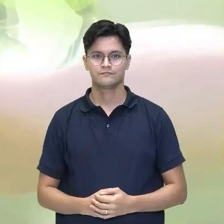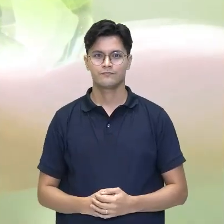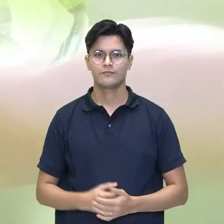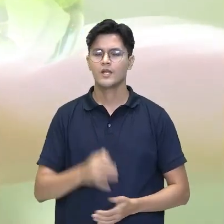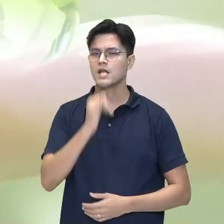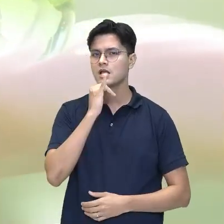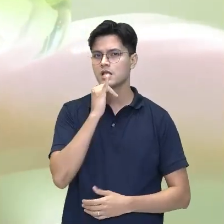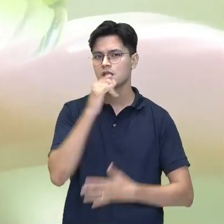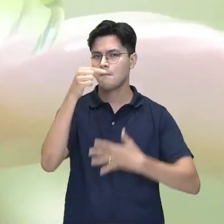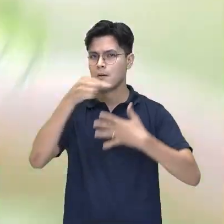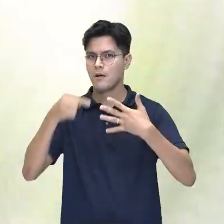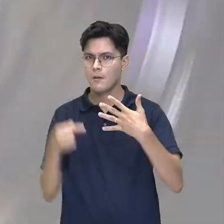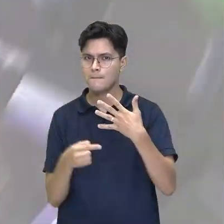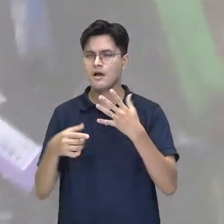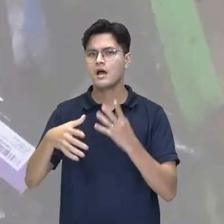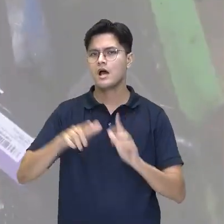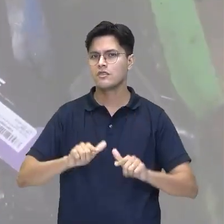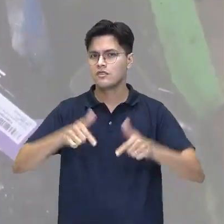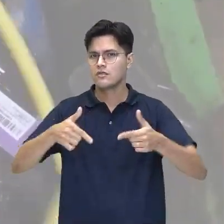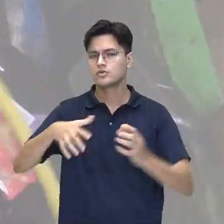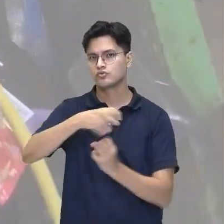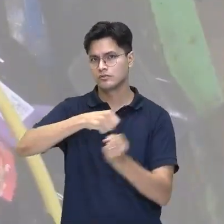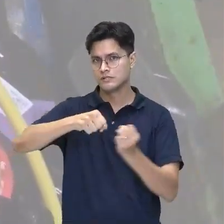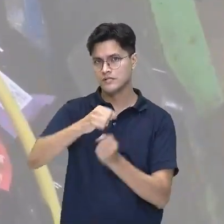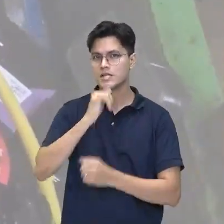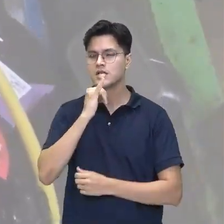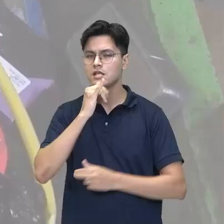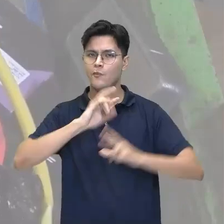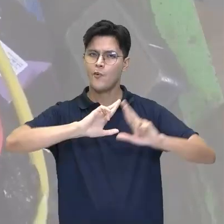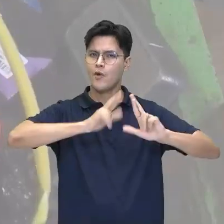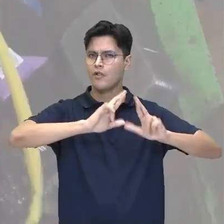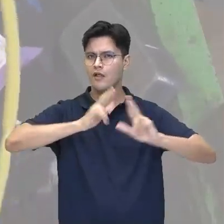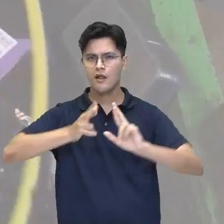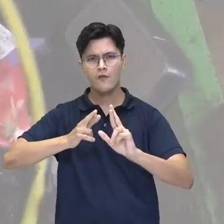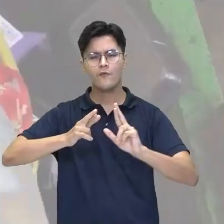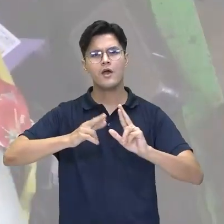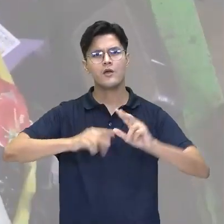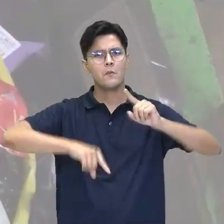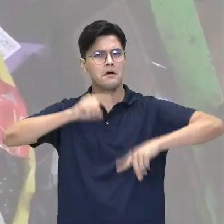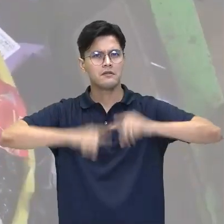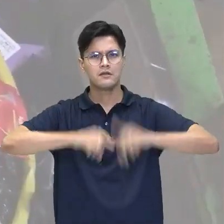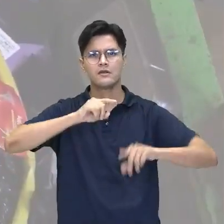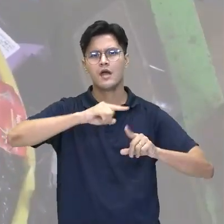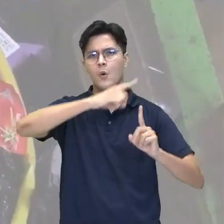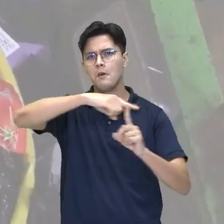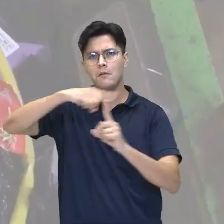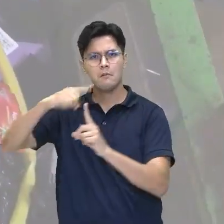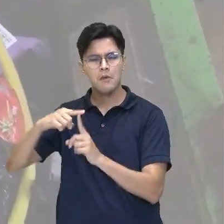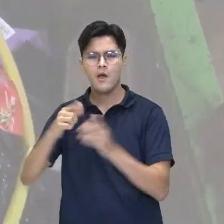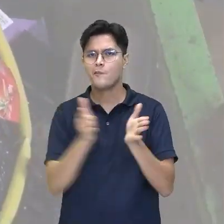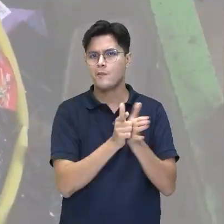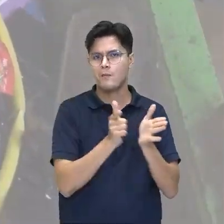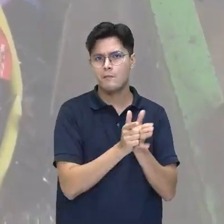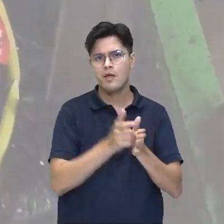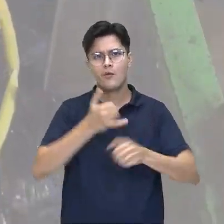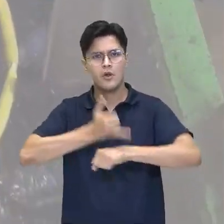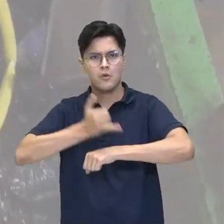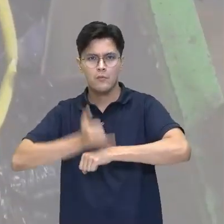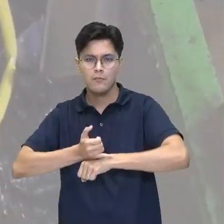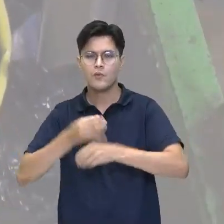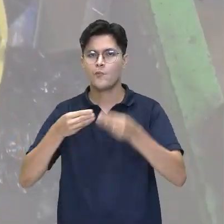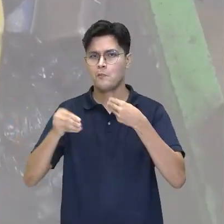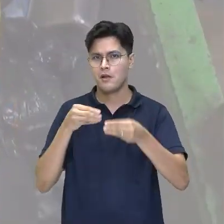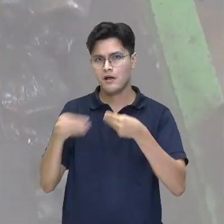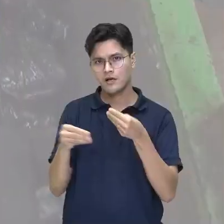Exemplos de ações sustentáveis. Reciclagem de diversos tipos de materiais. Papel, alumínio, plástico,